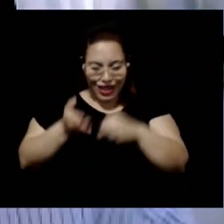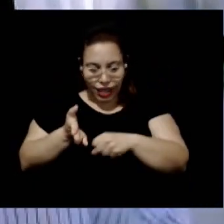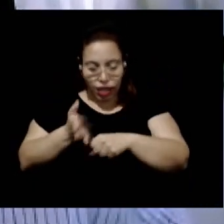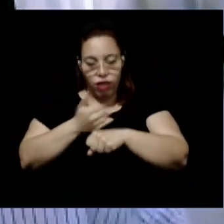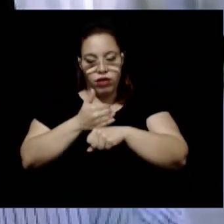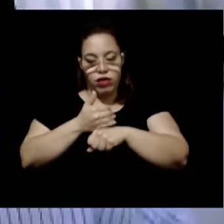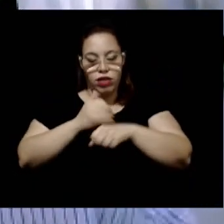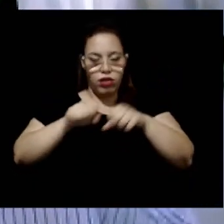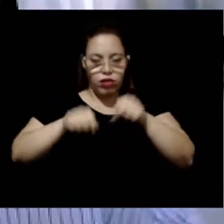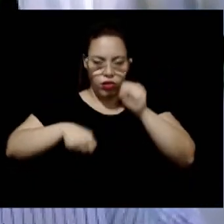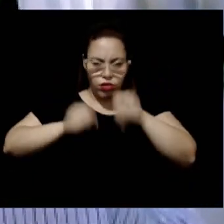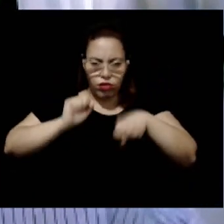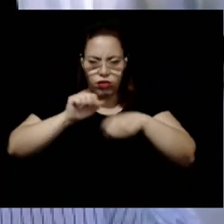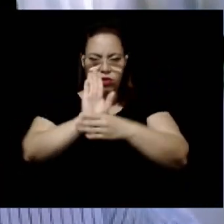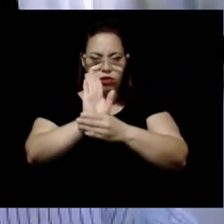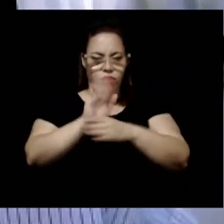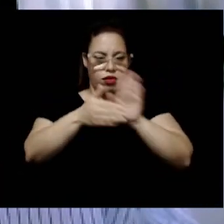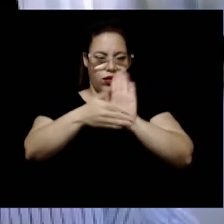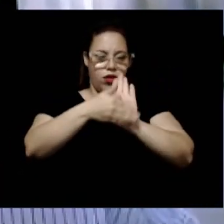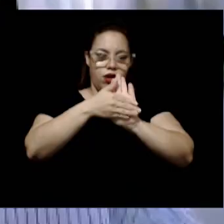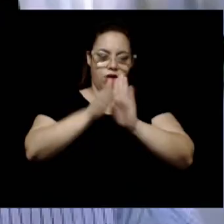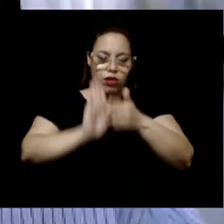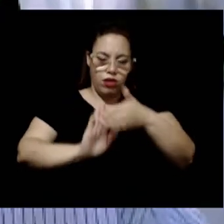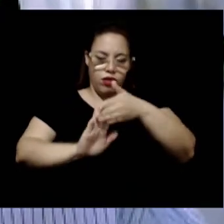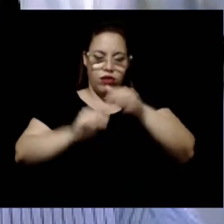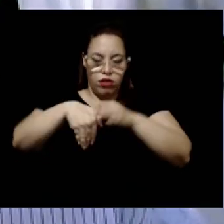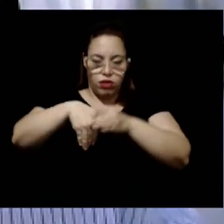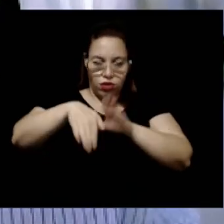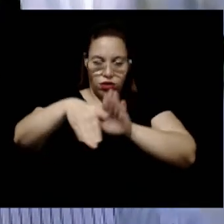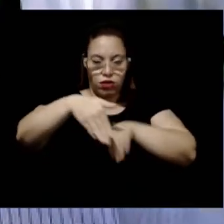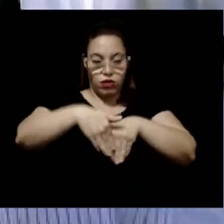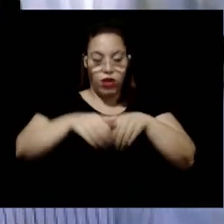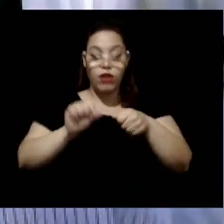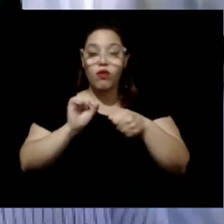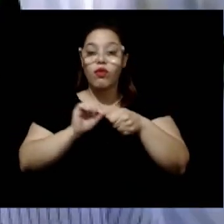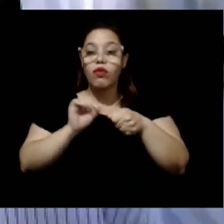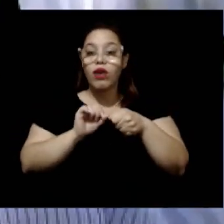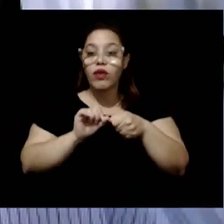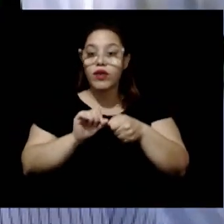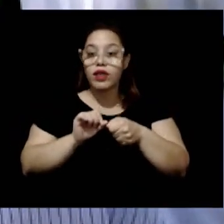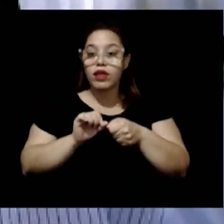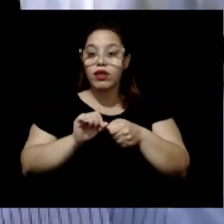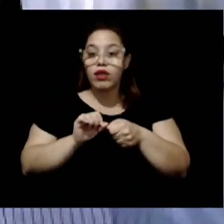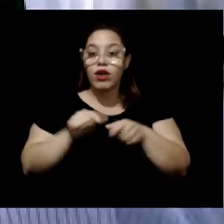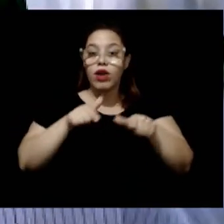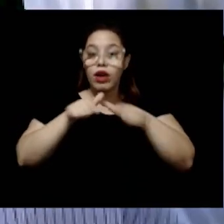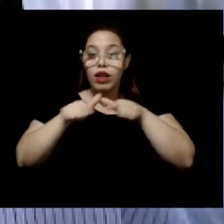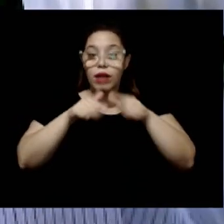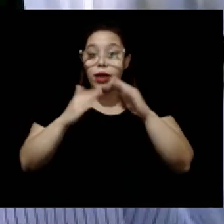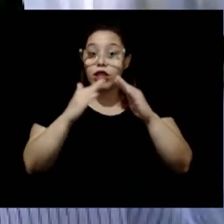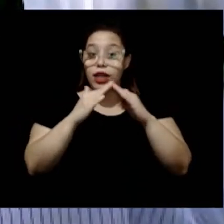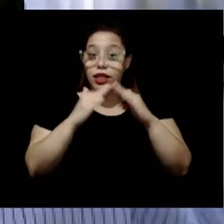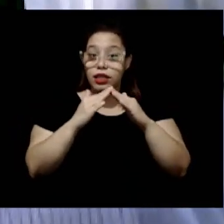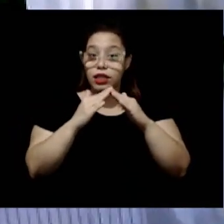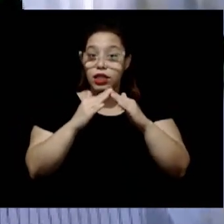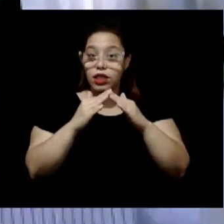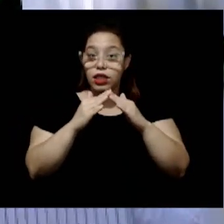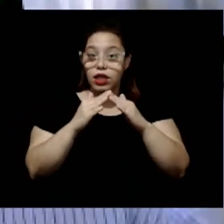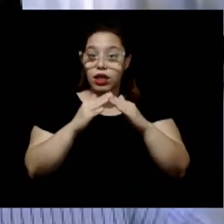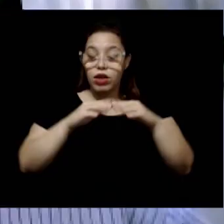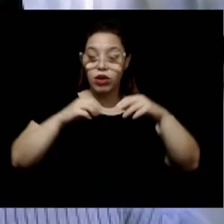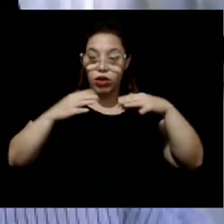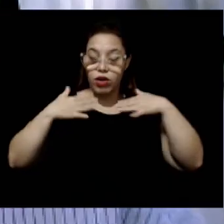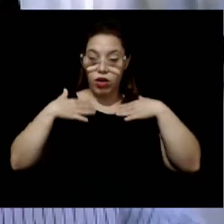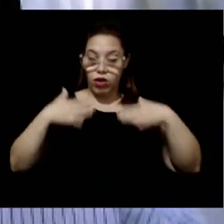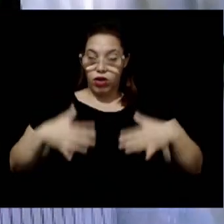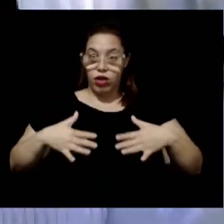Independente do esporte. Aí a pessoa vai fazer um trabalho de casa, que vai exigir o corpo.